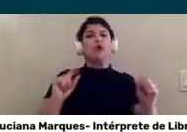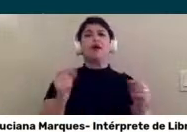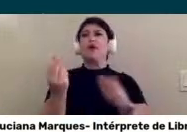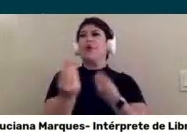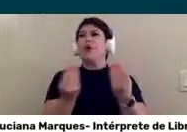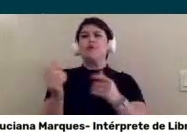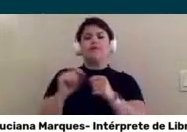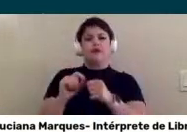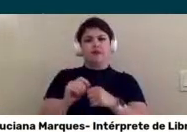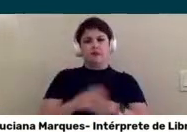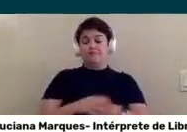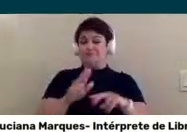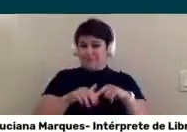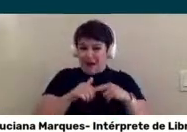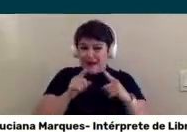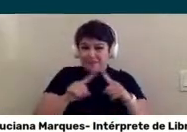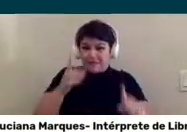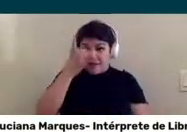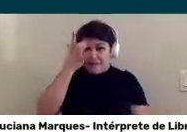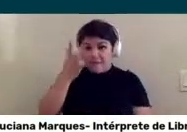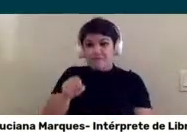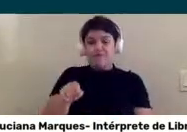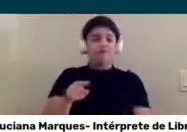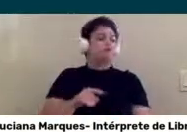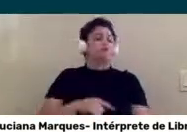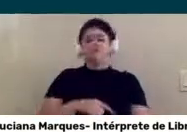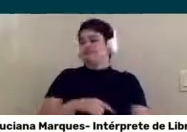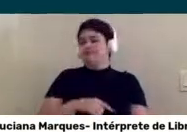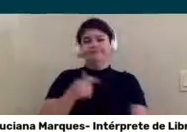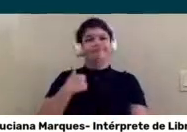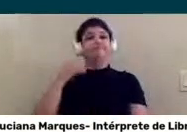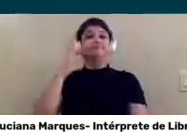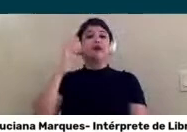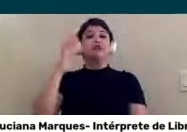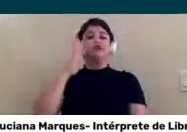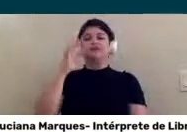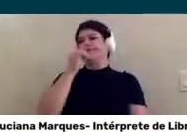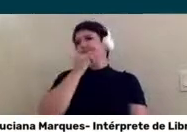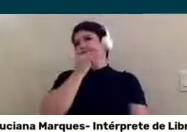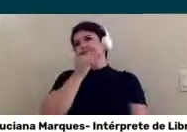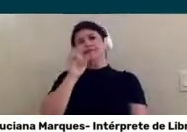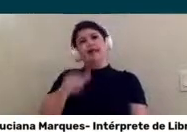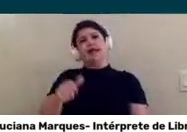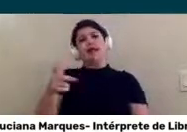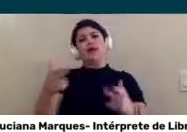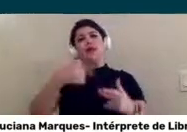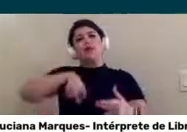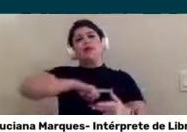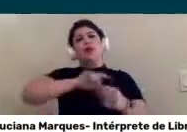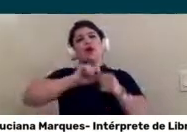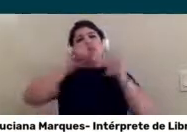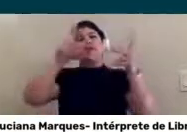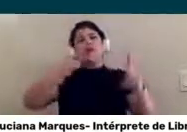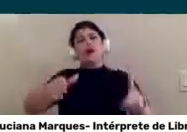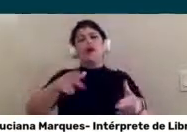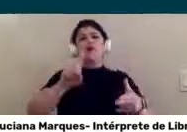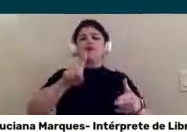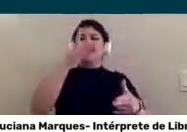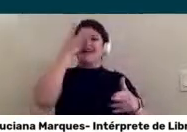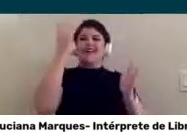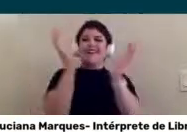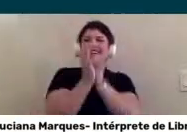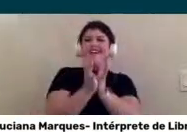Isso nunca é fácil, né? Então, imagina, seria o que a gente fez foi mais ou menos tem uma galera